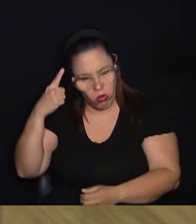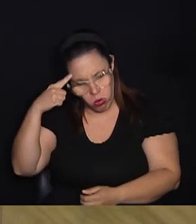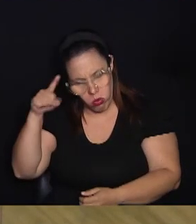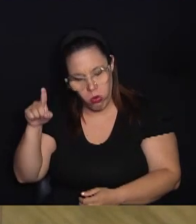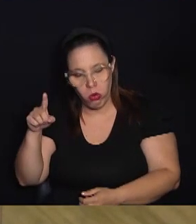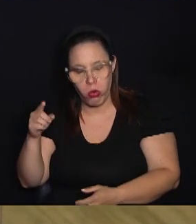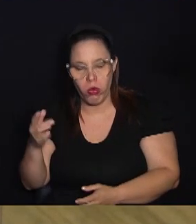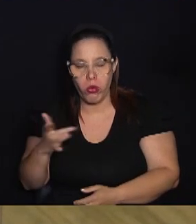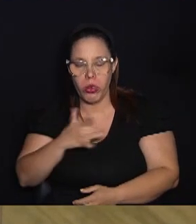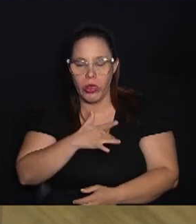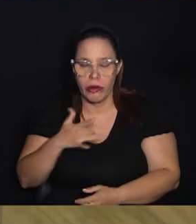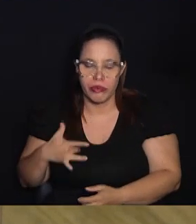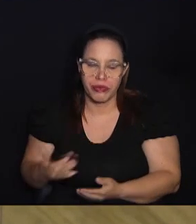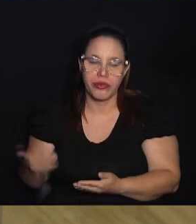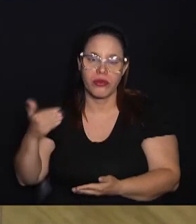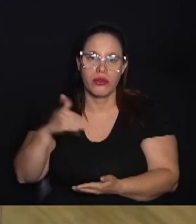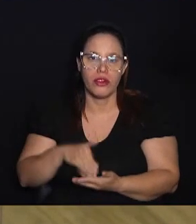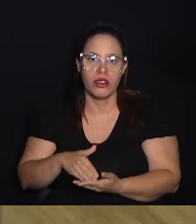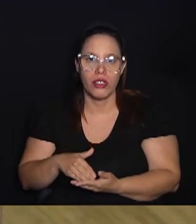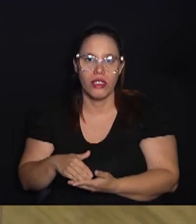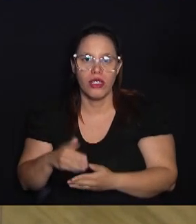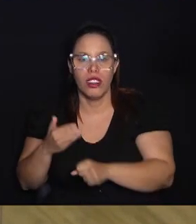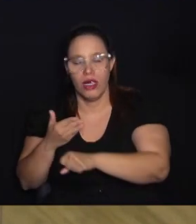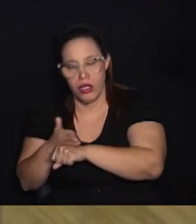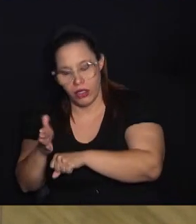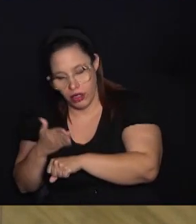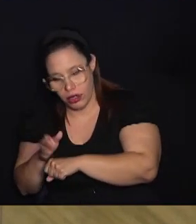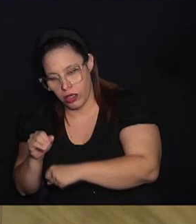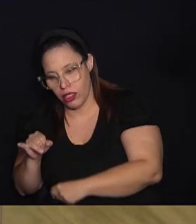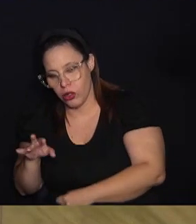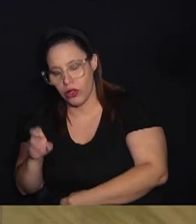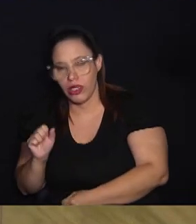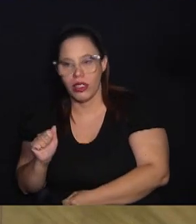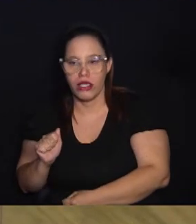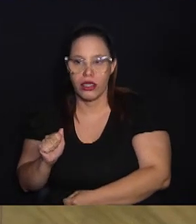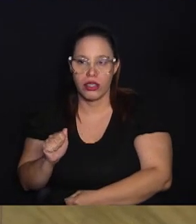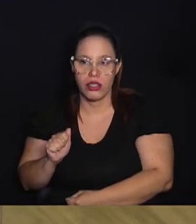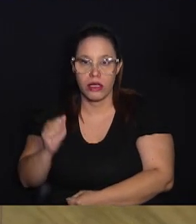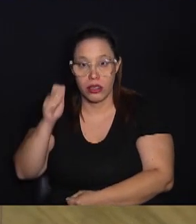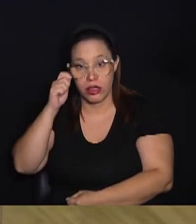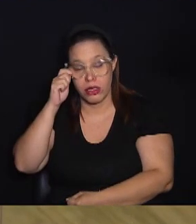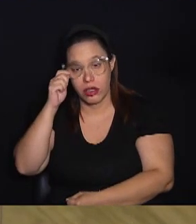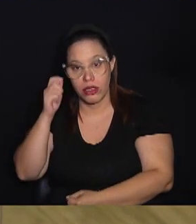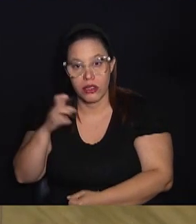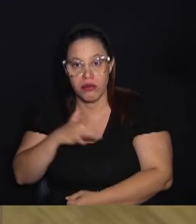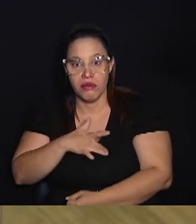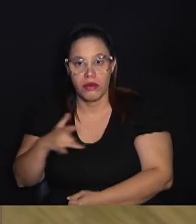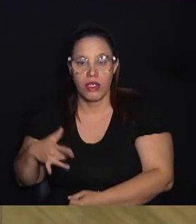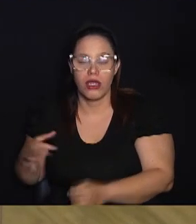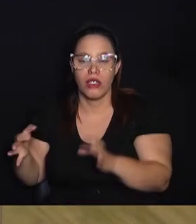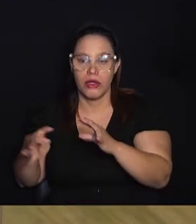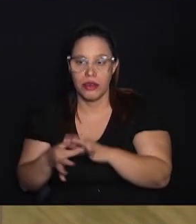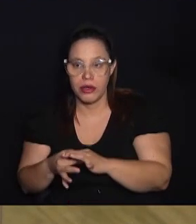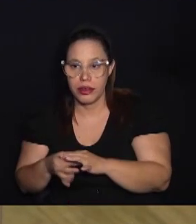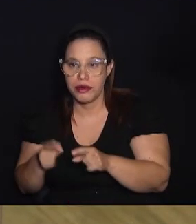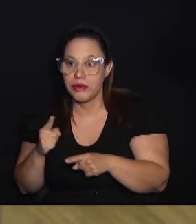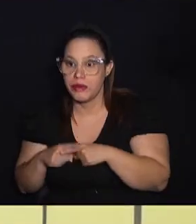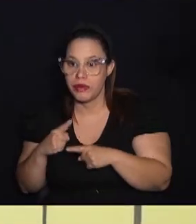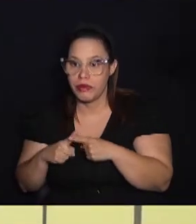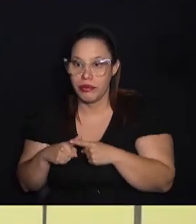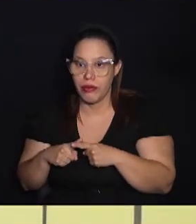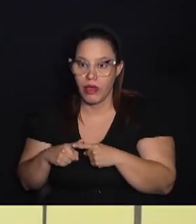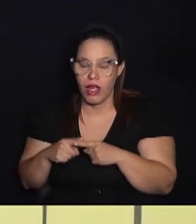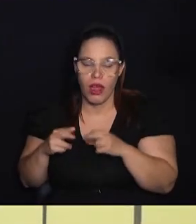essa saúde é a prática de yoga ela muito interessante nesse sentido da da Saúde integrativa também porque tem